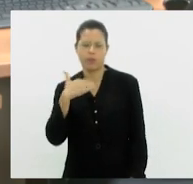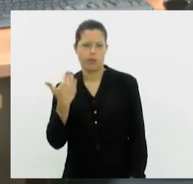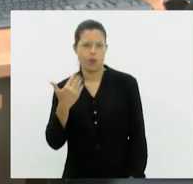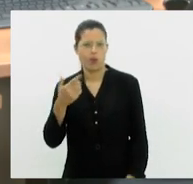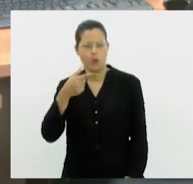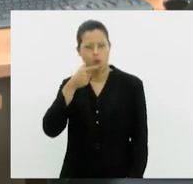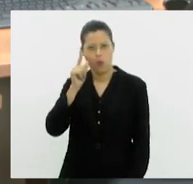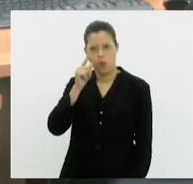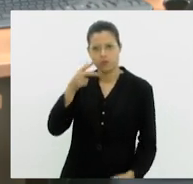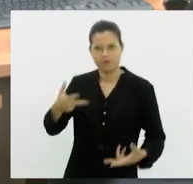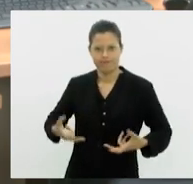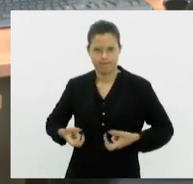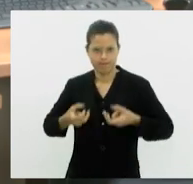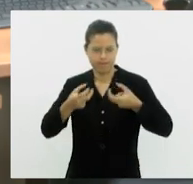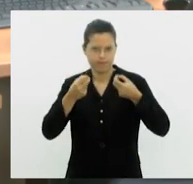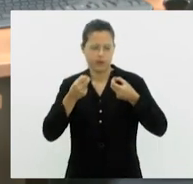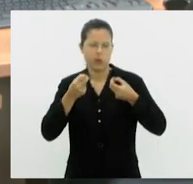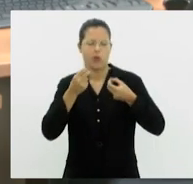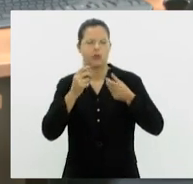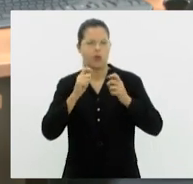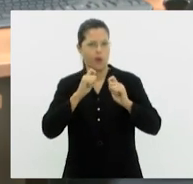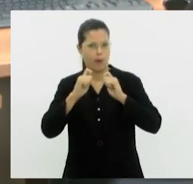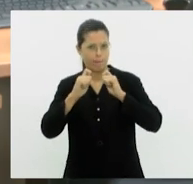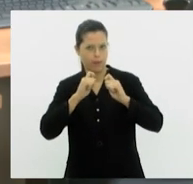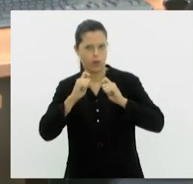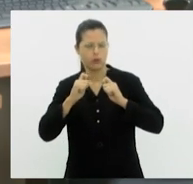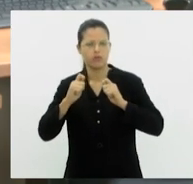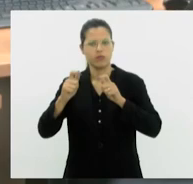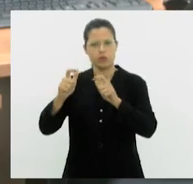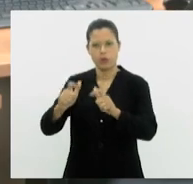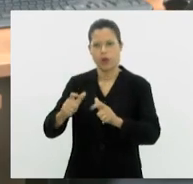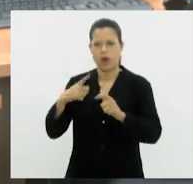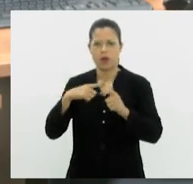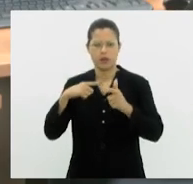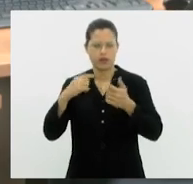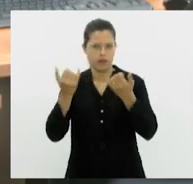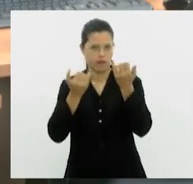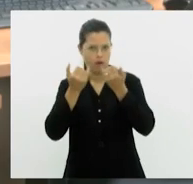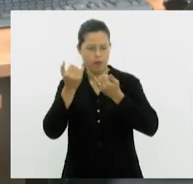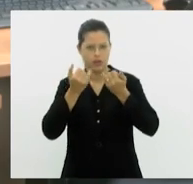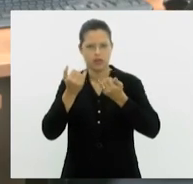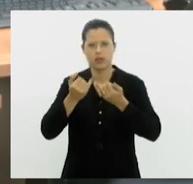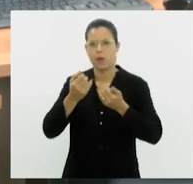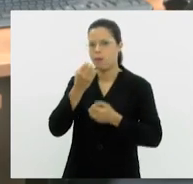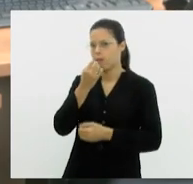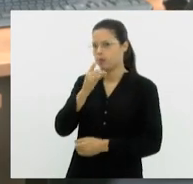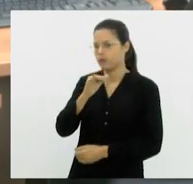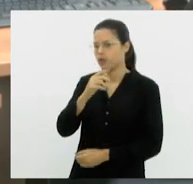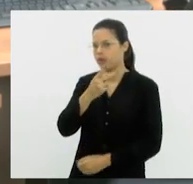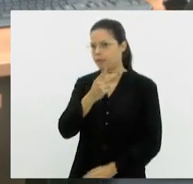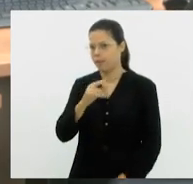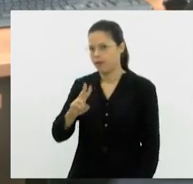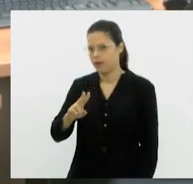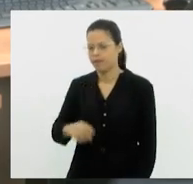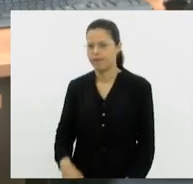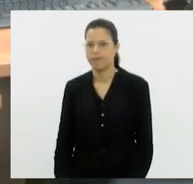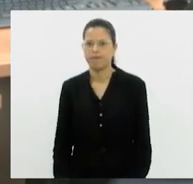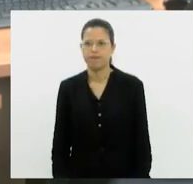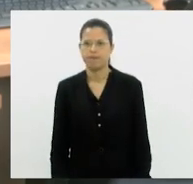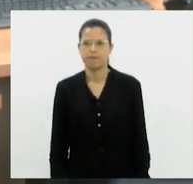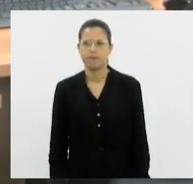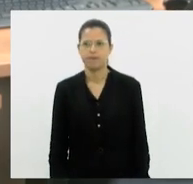câncer. O repórter Paulo Vitor Viviani está no local e tem mais informações. PV, bom dia.